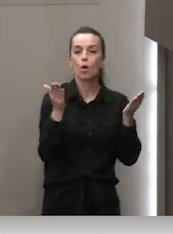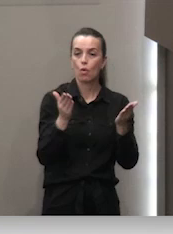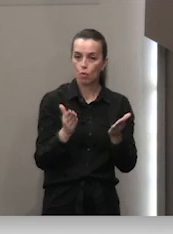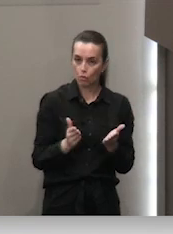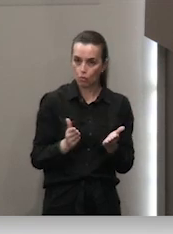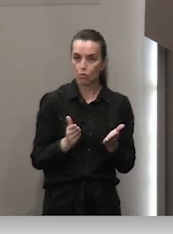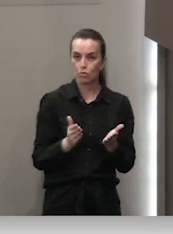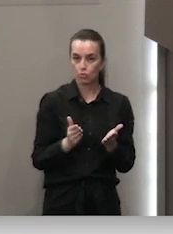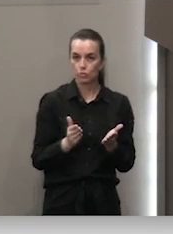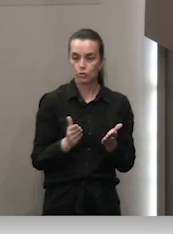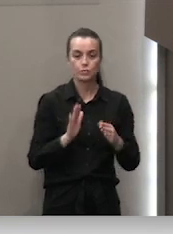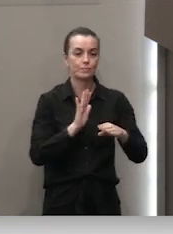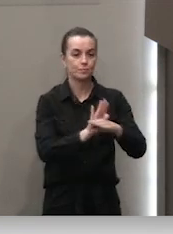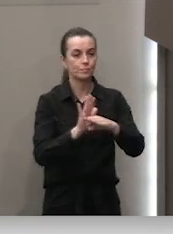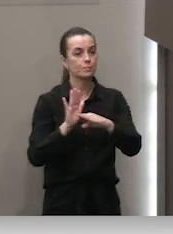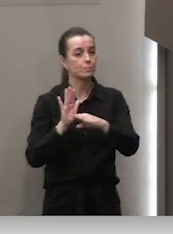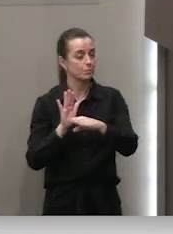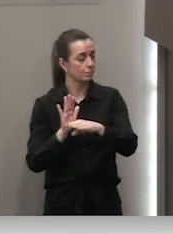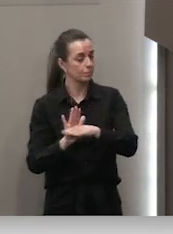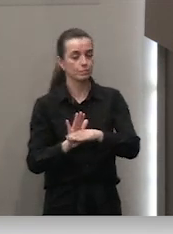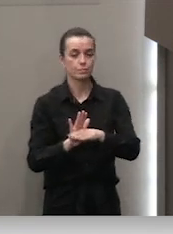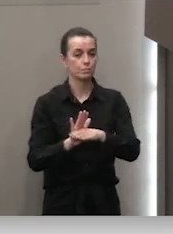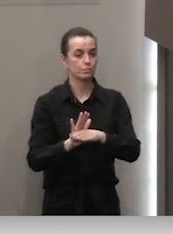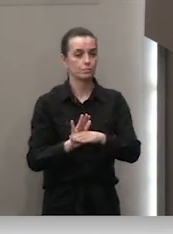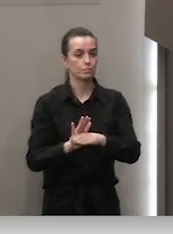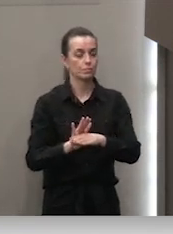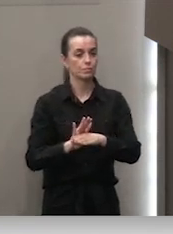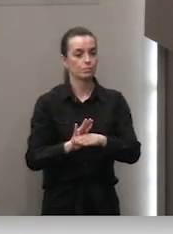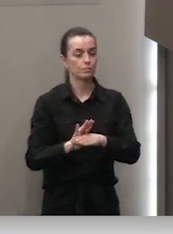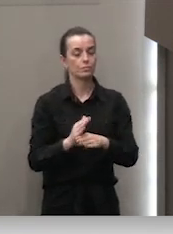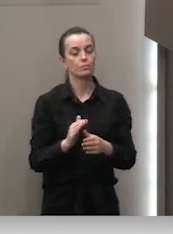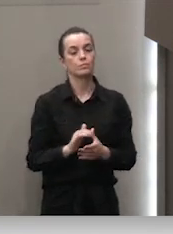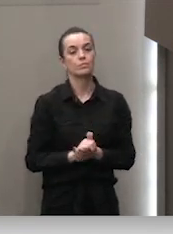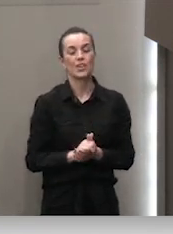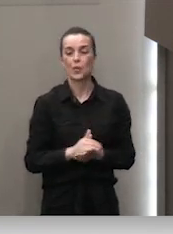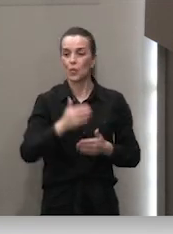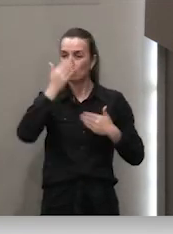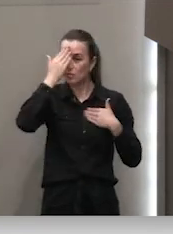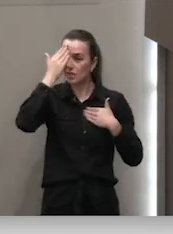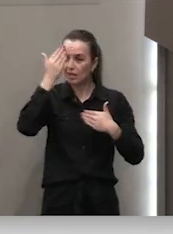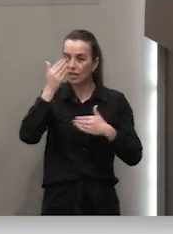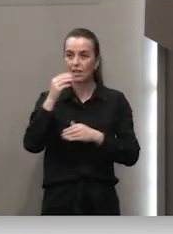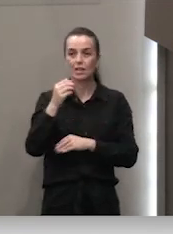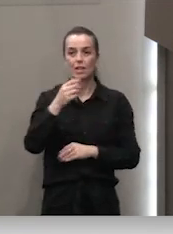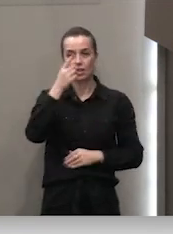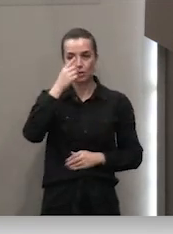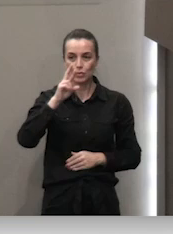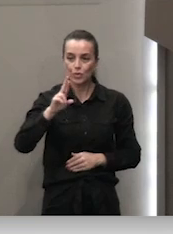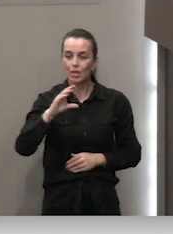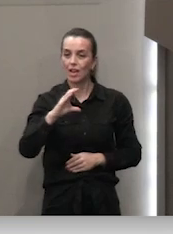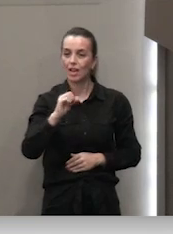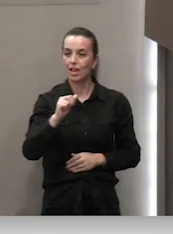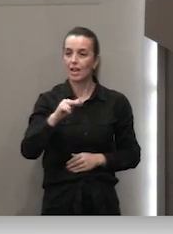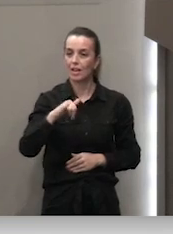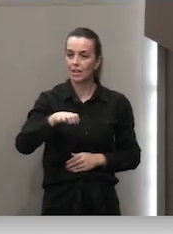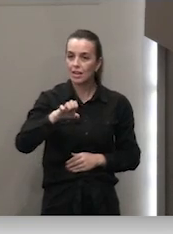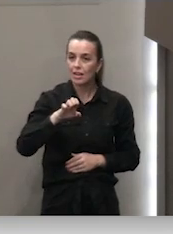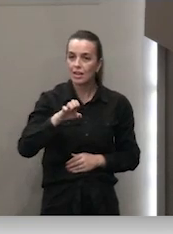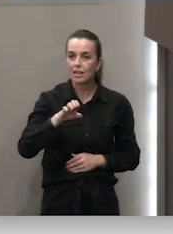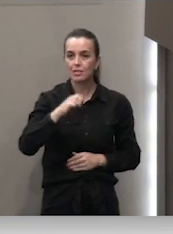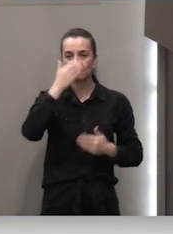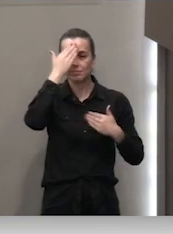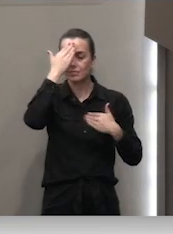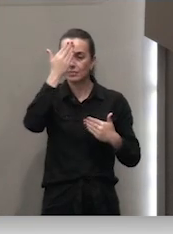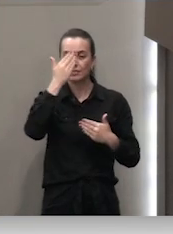as famílias possam seguir. Então, doutora Karine, o meu muito obrigado aqui mais uma vez por tudo que a senhora tem feito para a